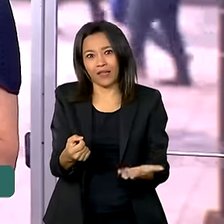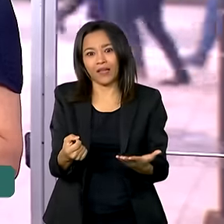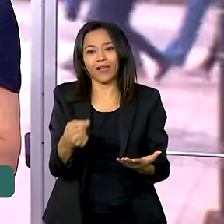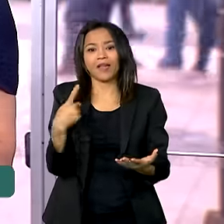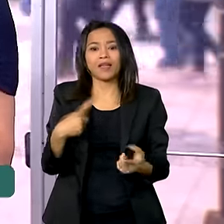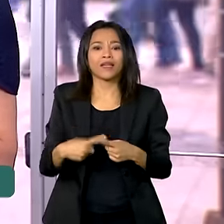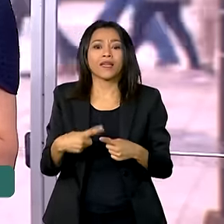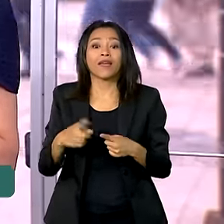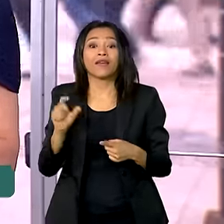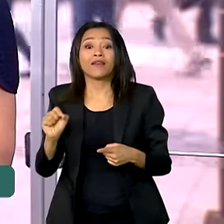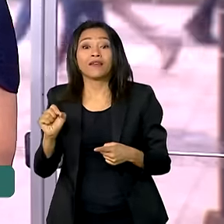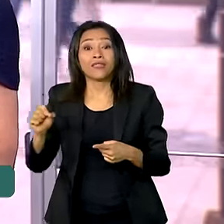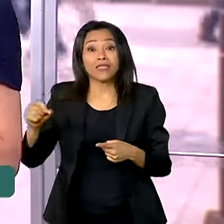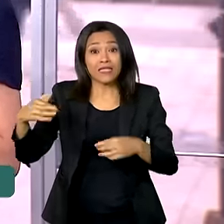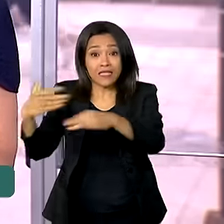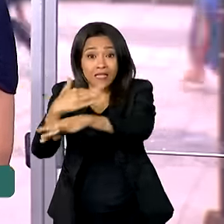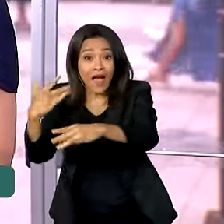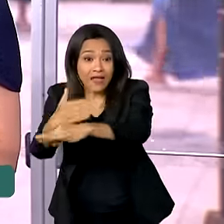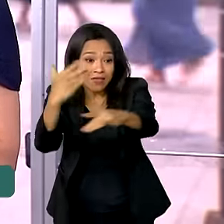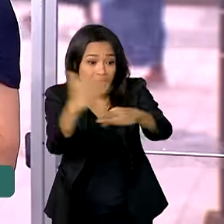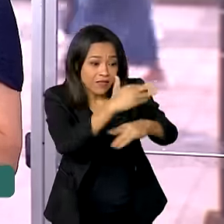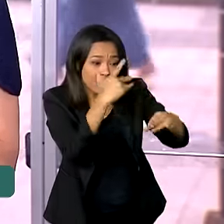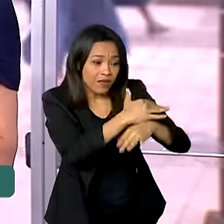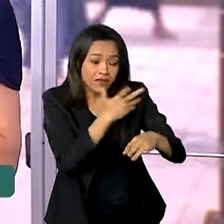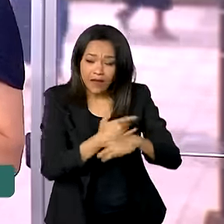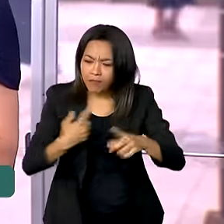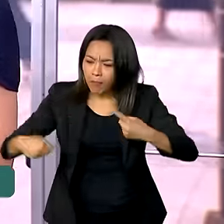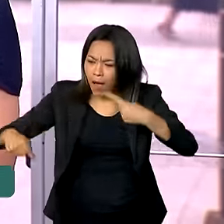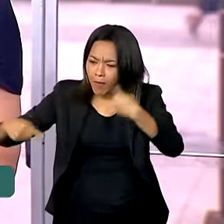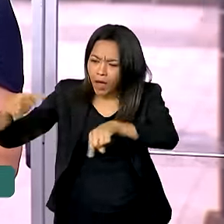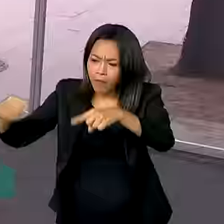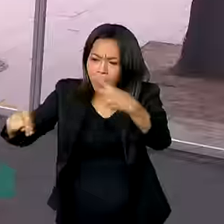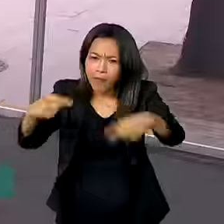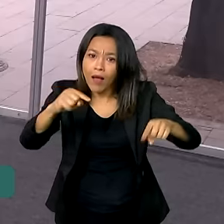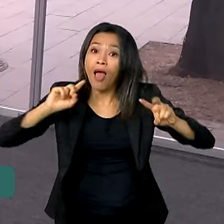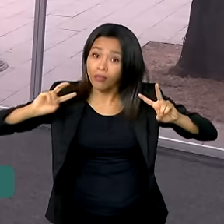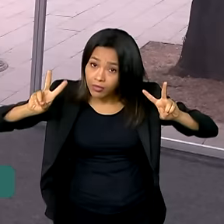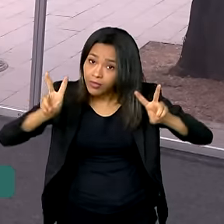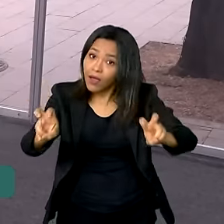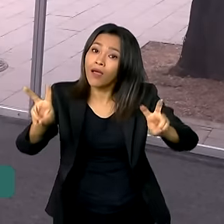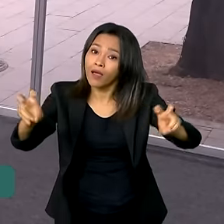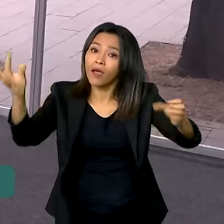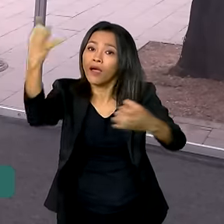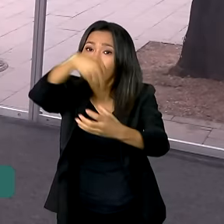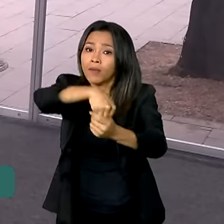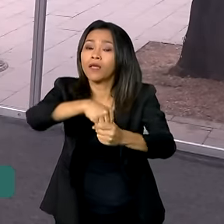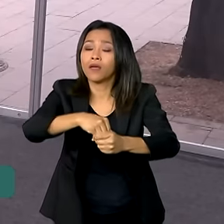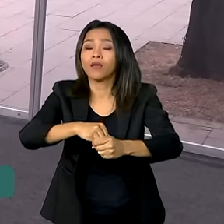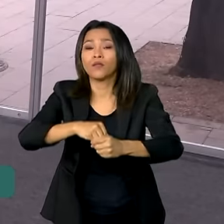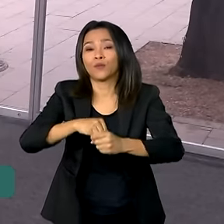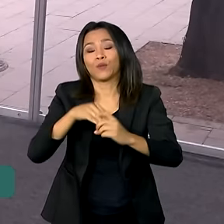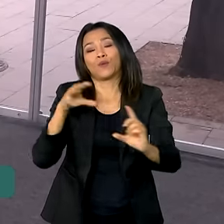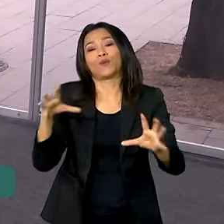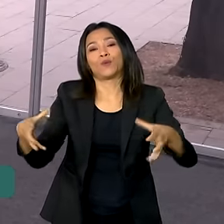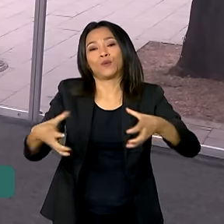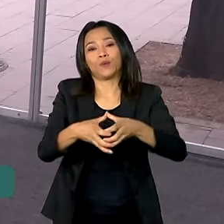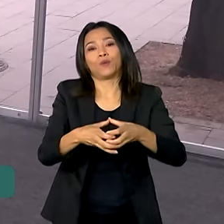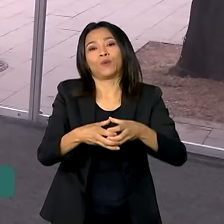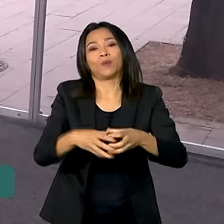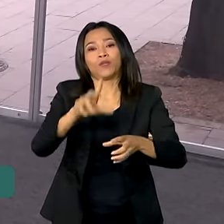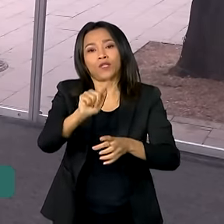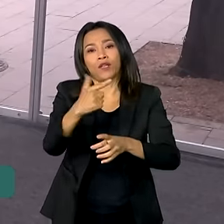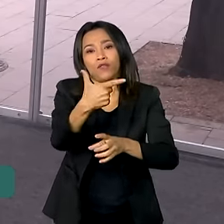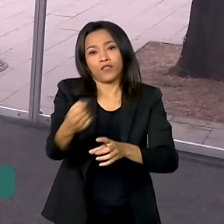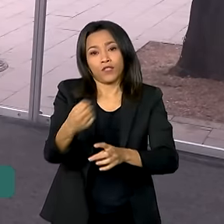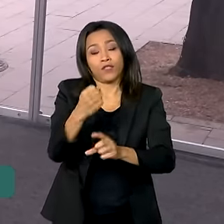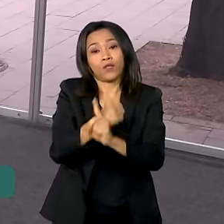vem de urban, que vem de cidades. A discussão das cidades também é tema hoje, né, no G20 Social. E os prefeitos devem entregar